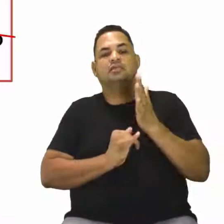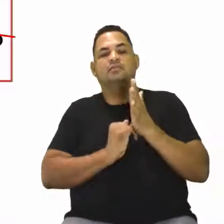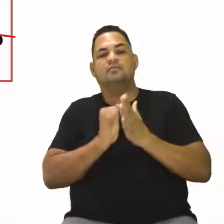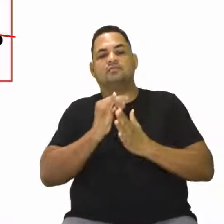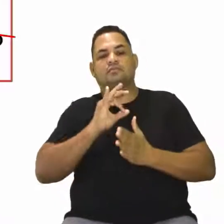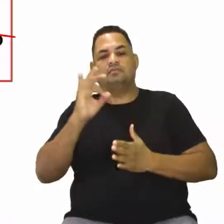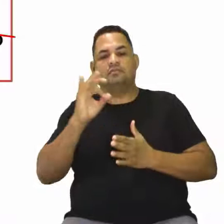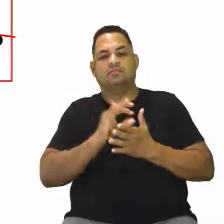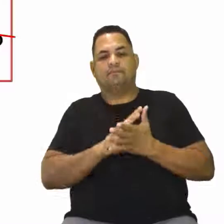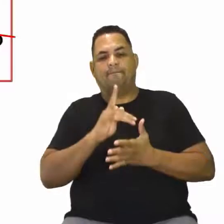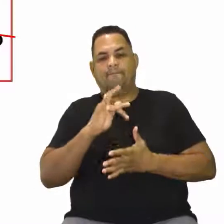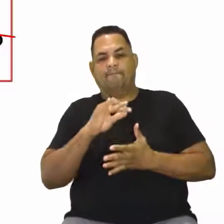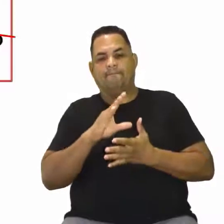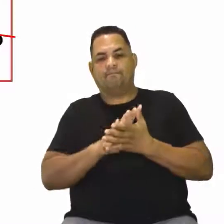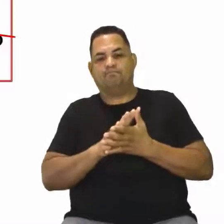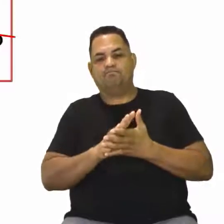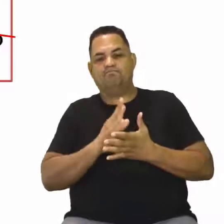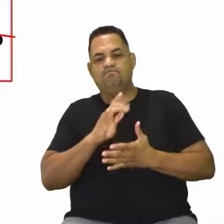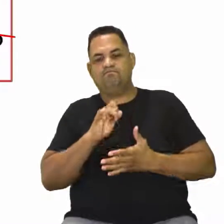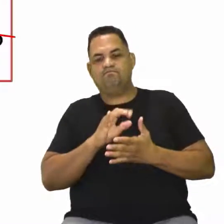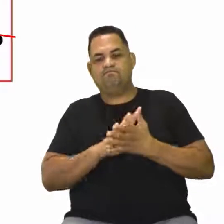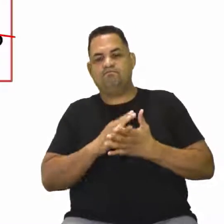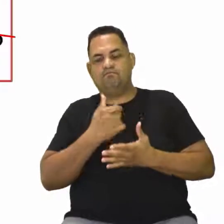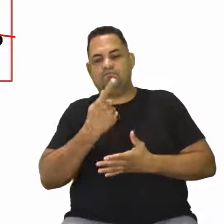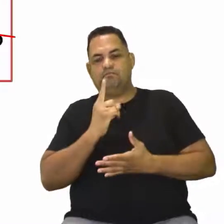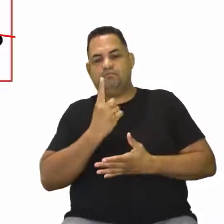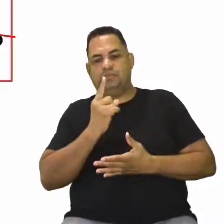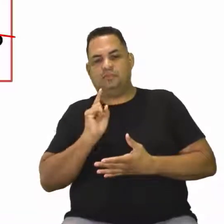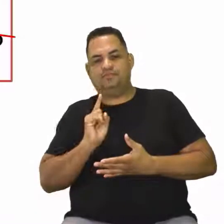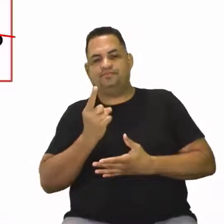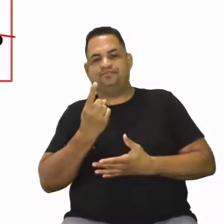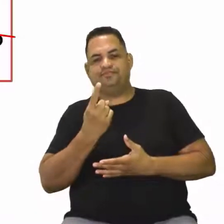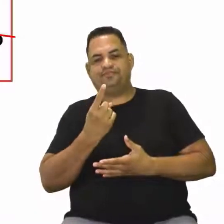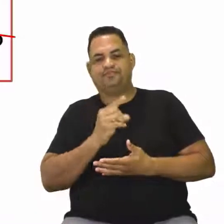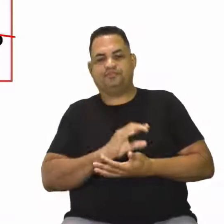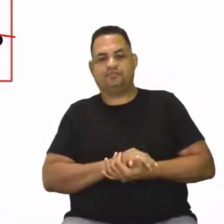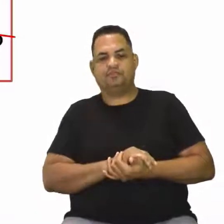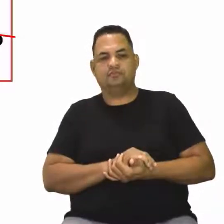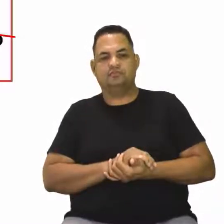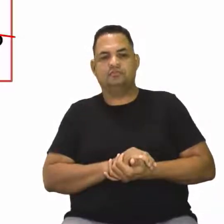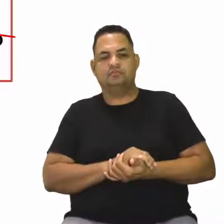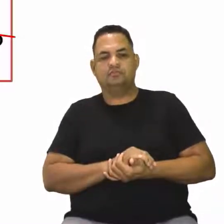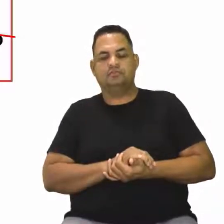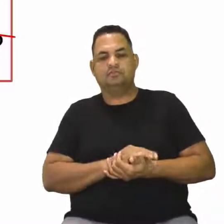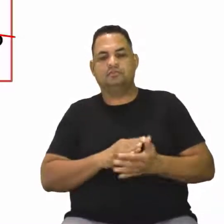1.000%, Plano Verão que também não conteve a inflação, que chegou a